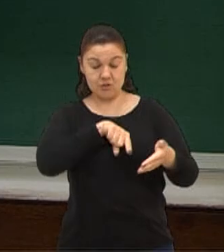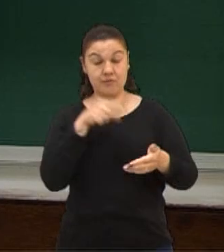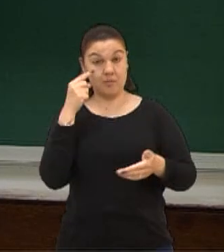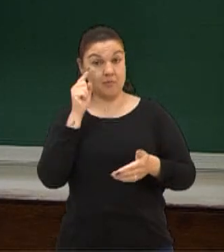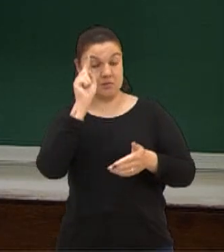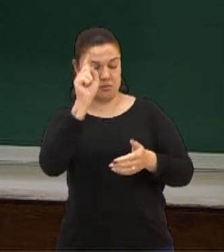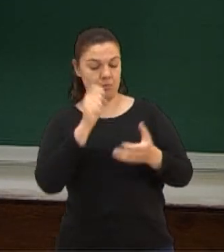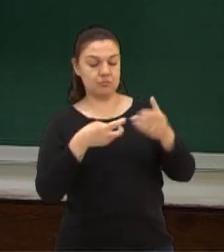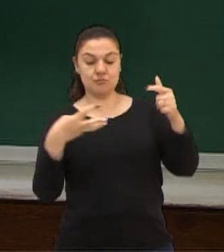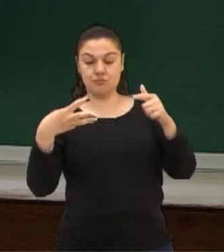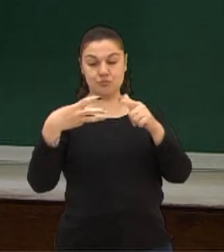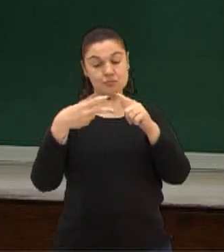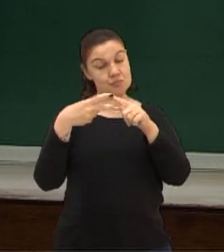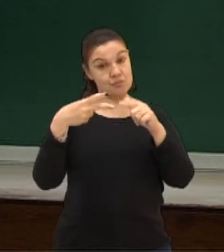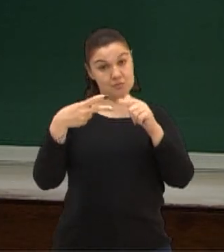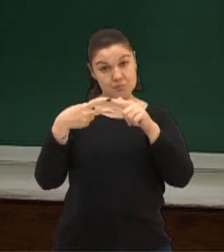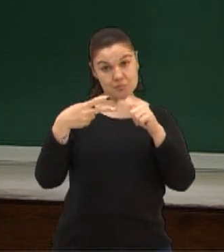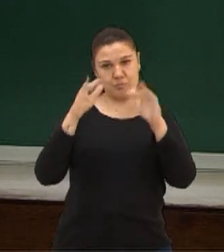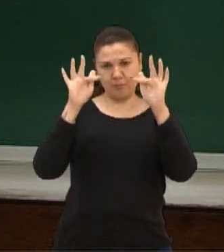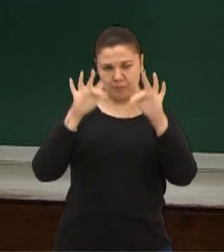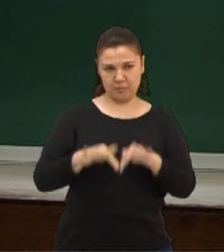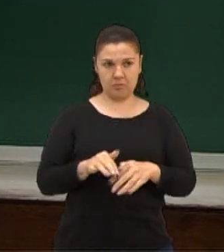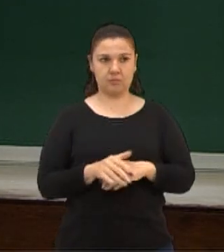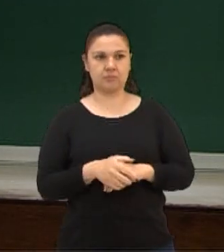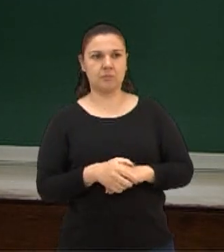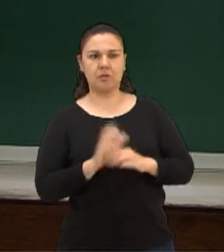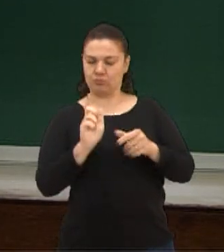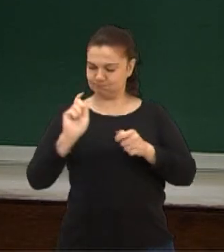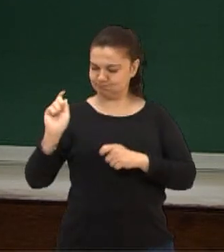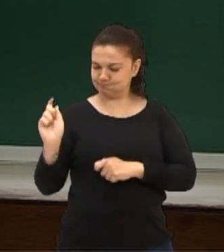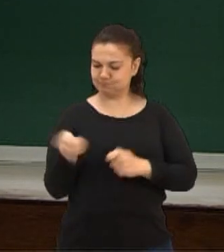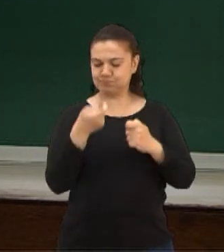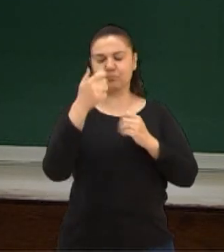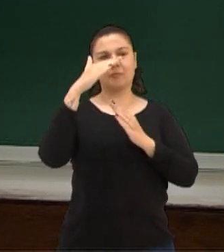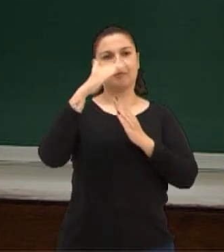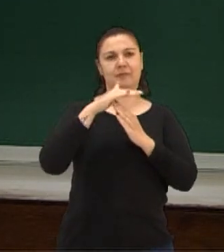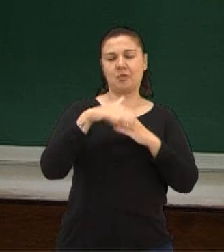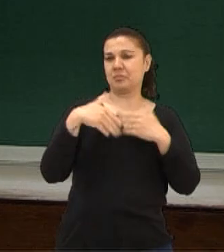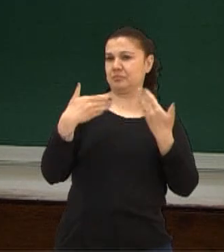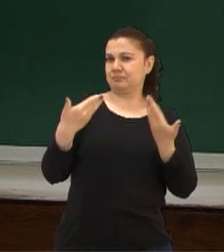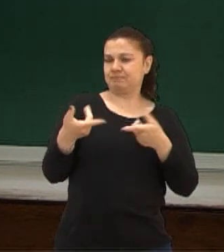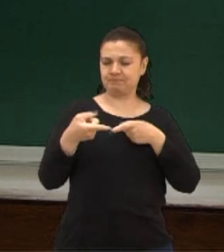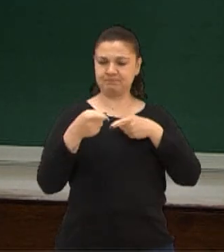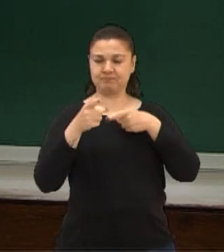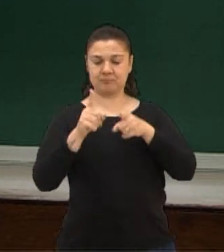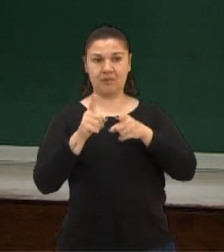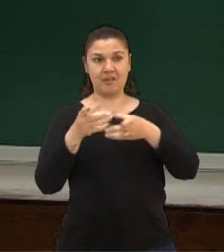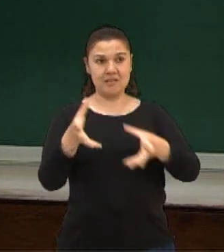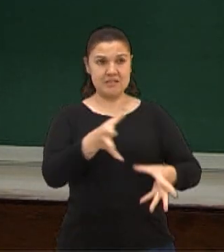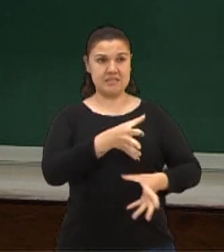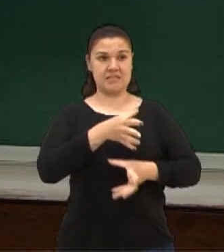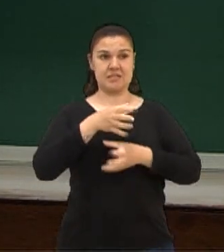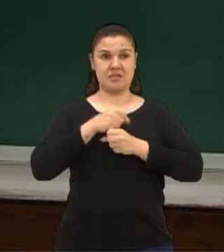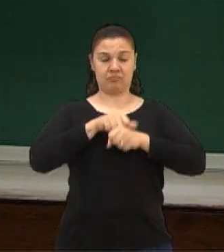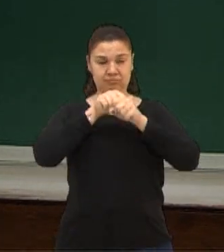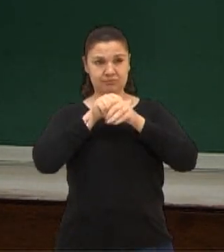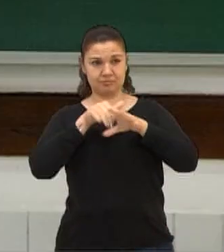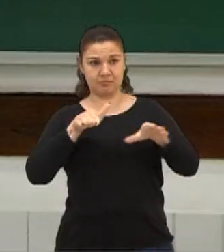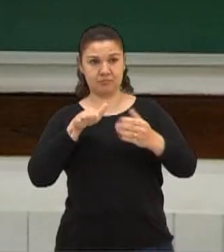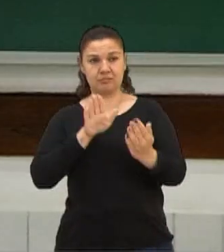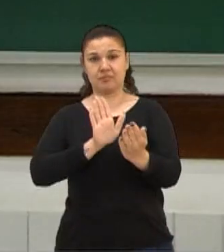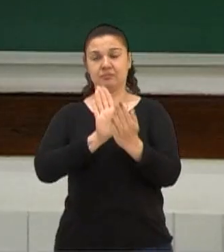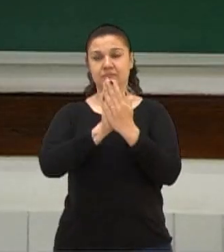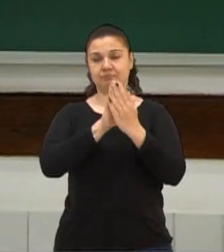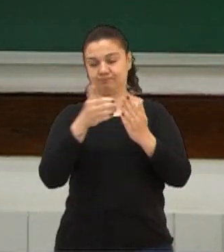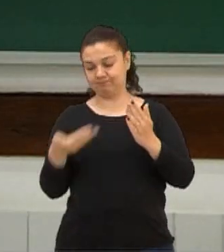somente nos dois últimos versos. Contra a foice do tempo é vão combate, salvo a prole que o enfrenta se